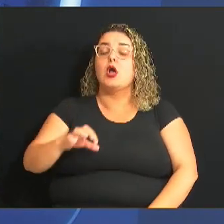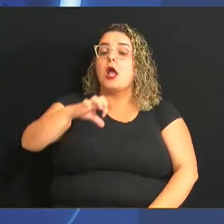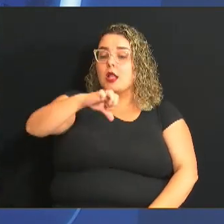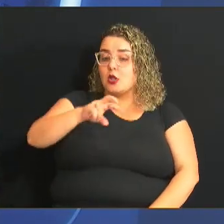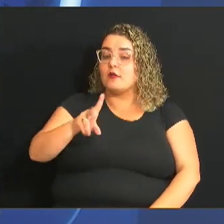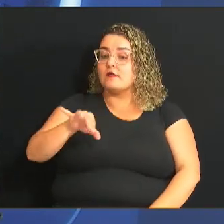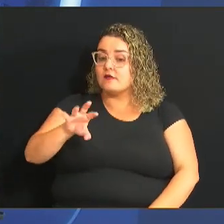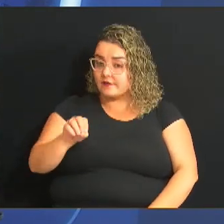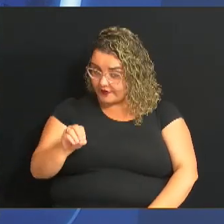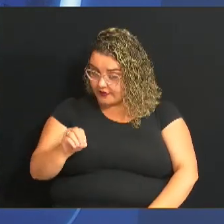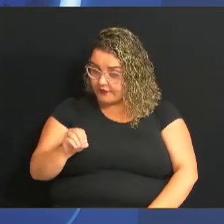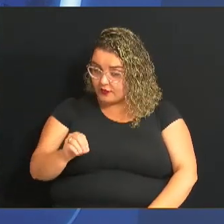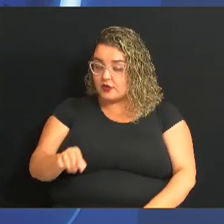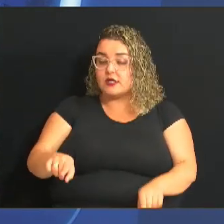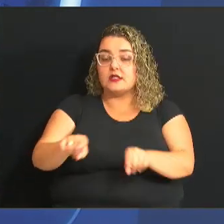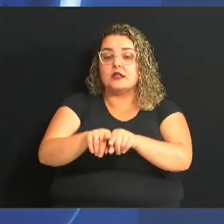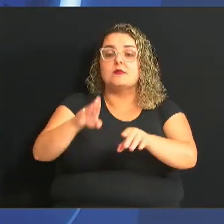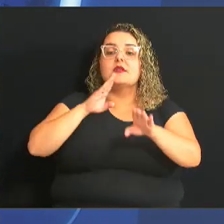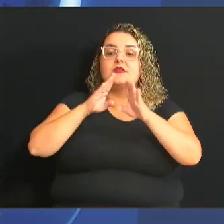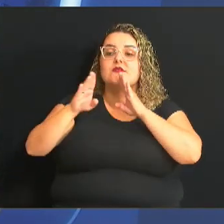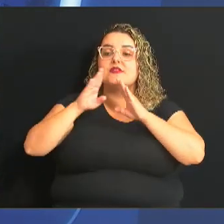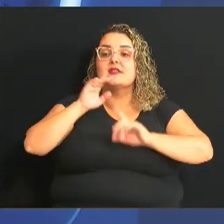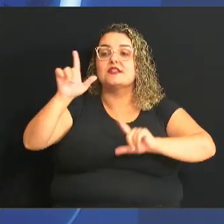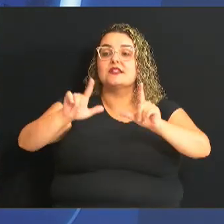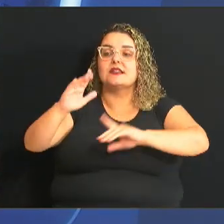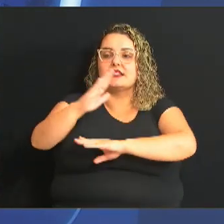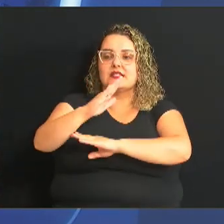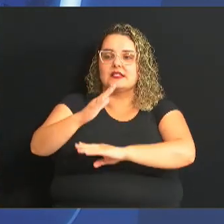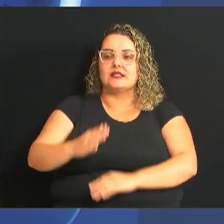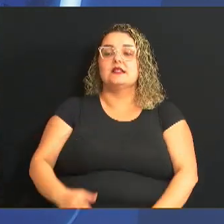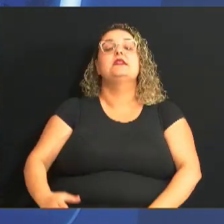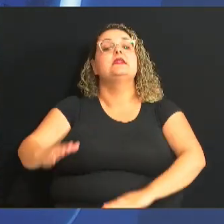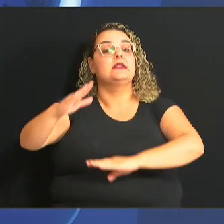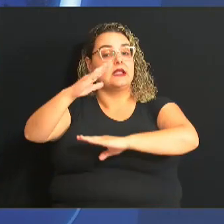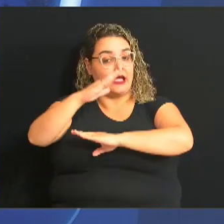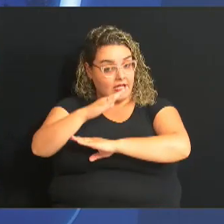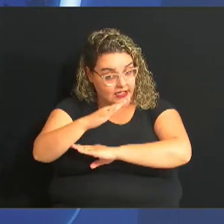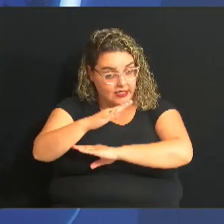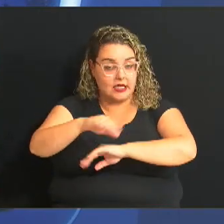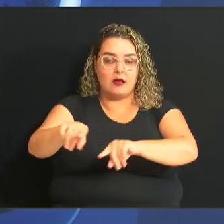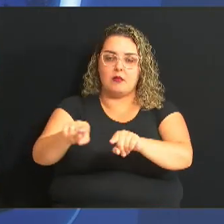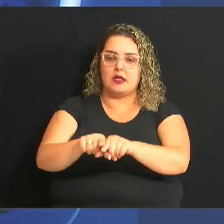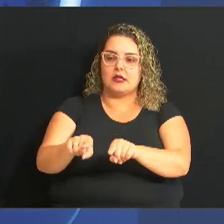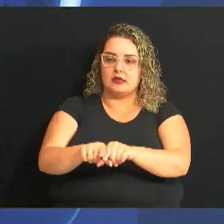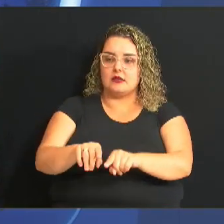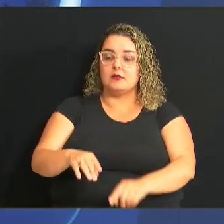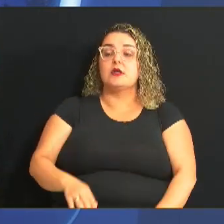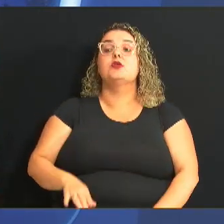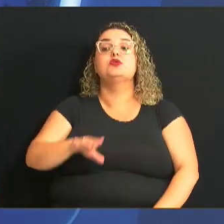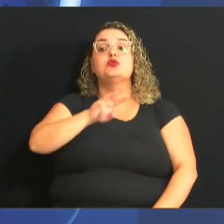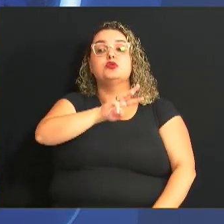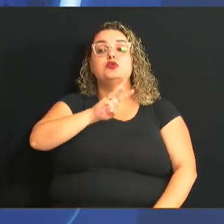Vivo Fibra, no Facebook da TV Câmara Campinas, da Câmara Municipal de Campinas, no site